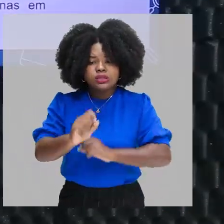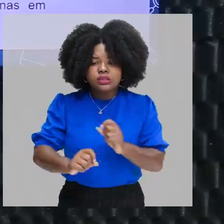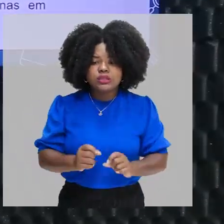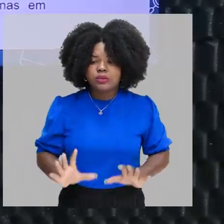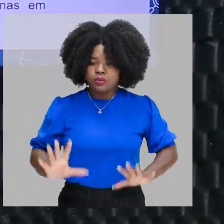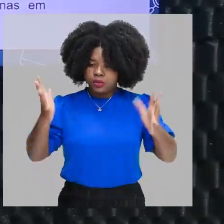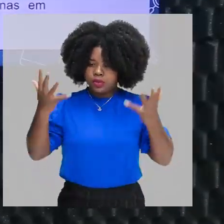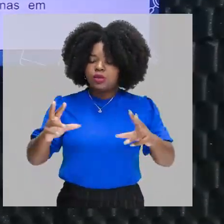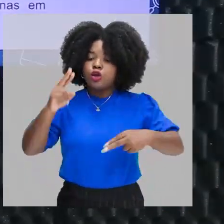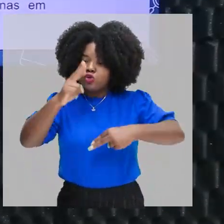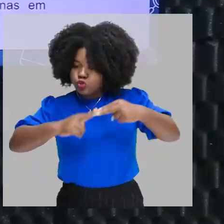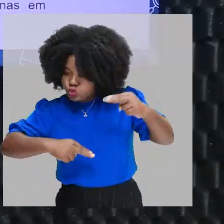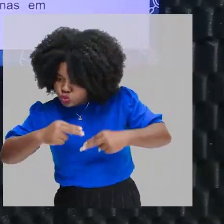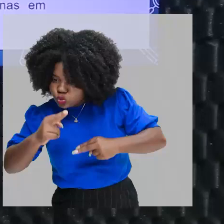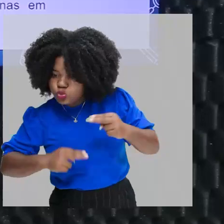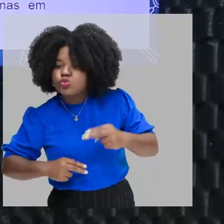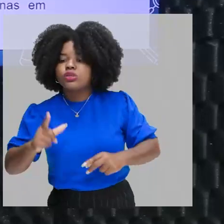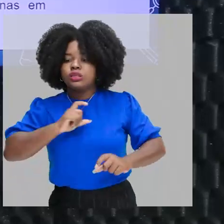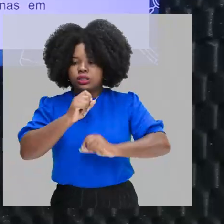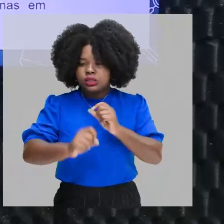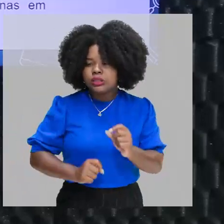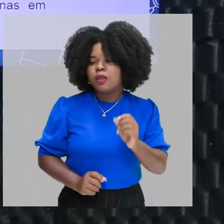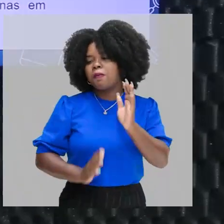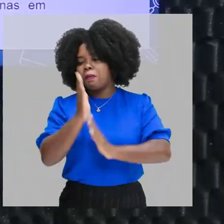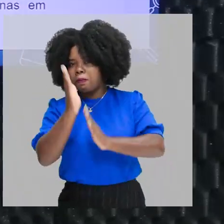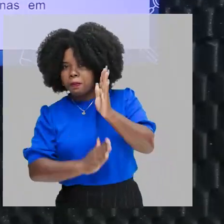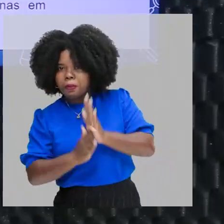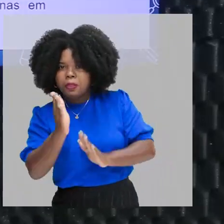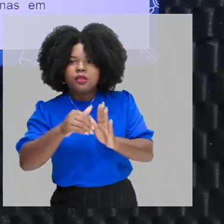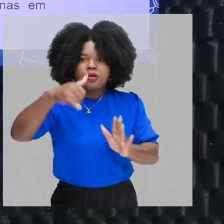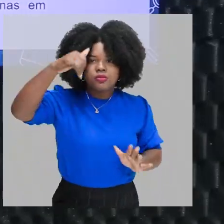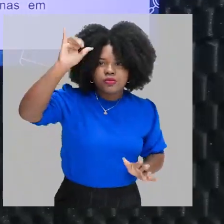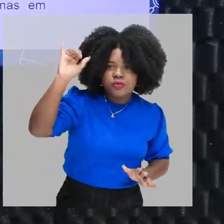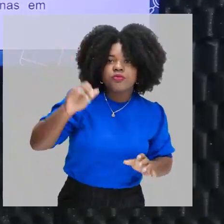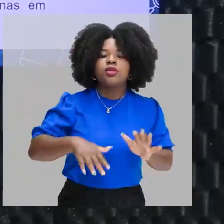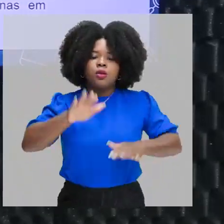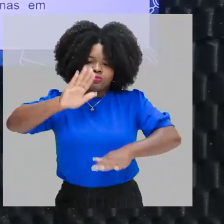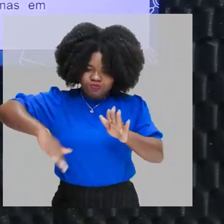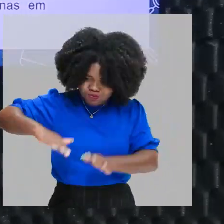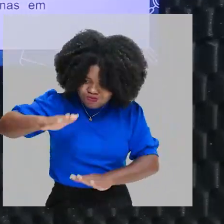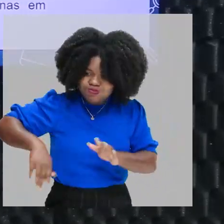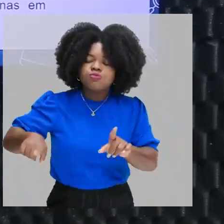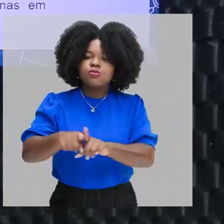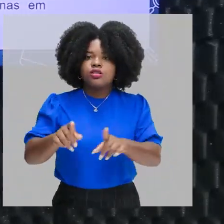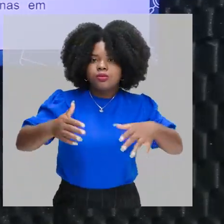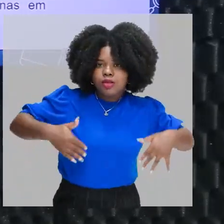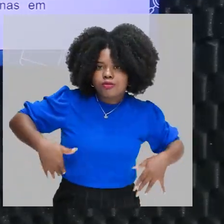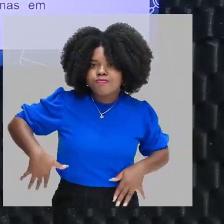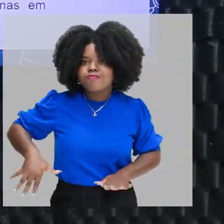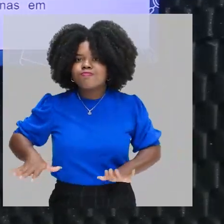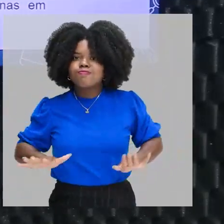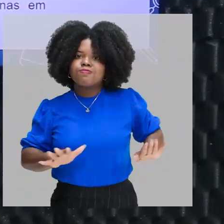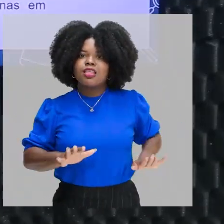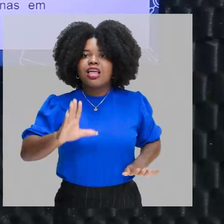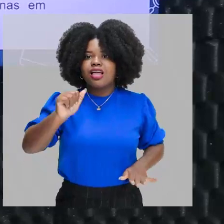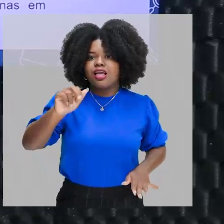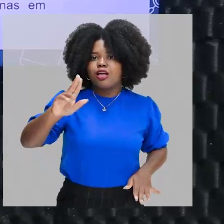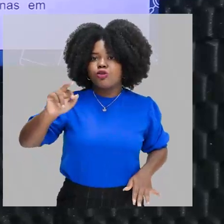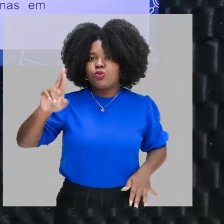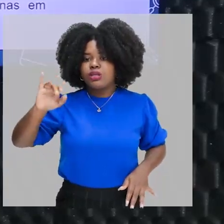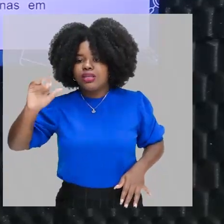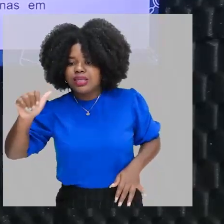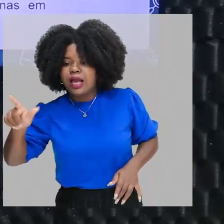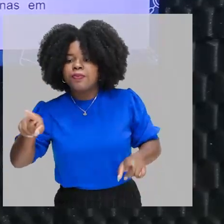festejos juninos, que incluem Bumba Meu Boi, Tambor de Crioula e Cacuriá, e as tradicionais